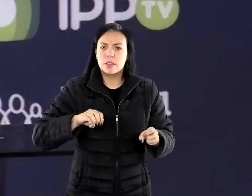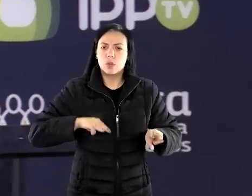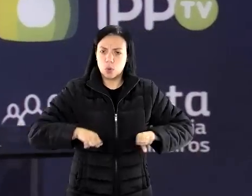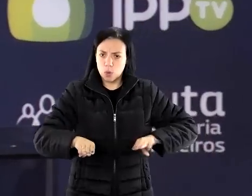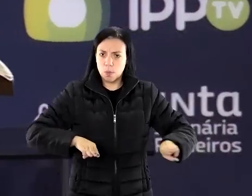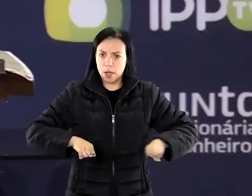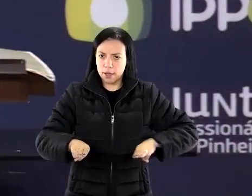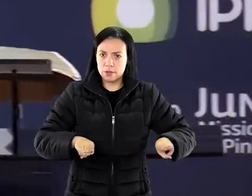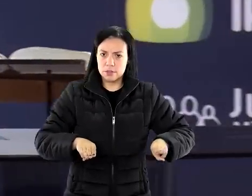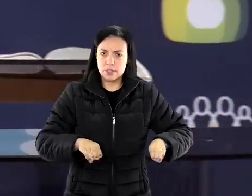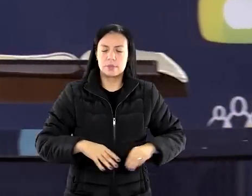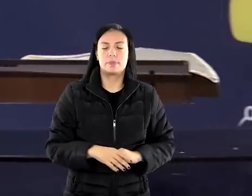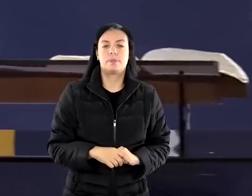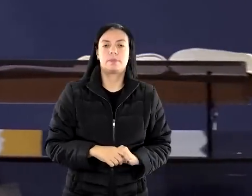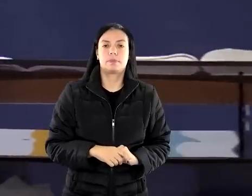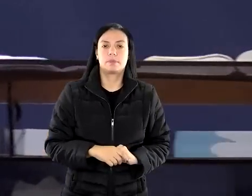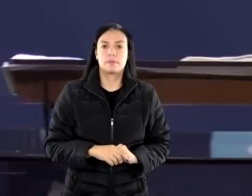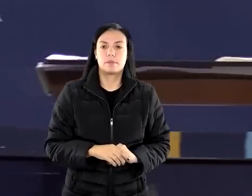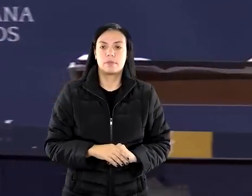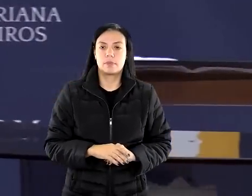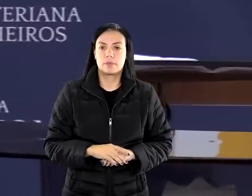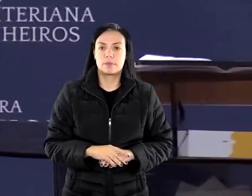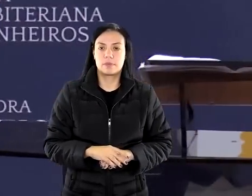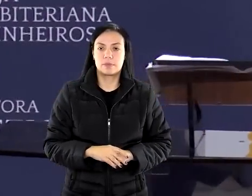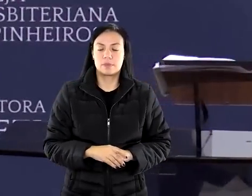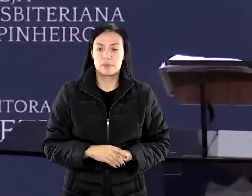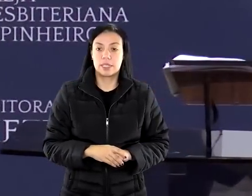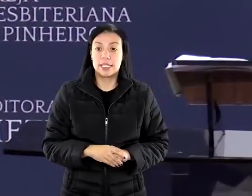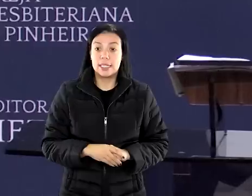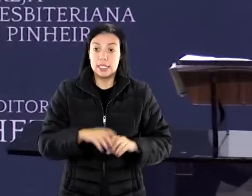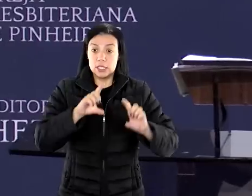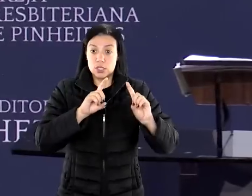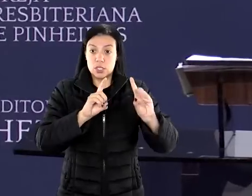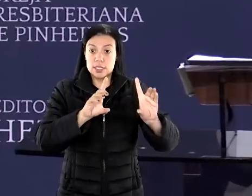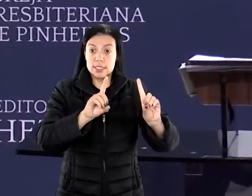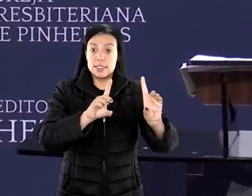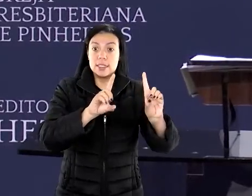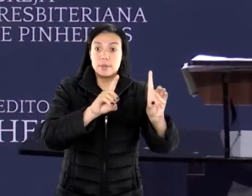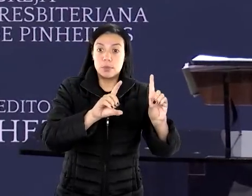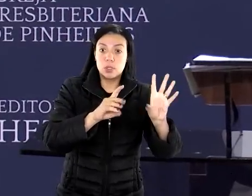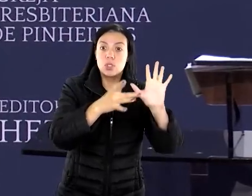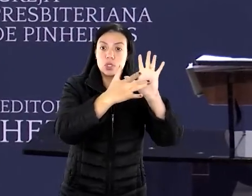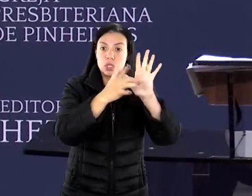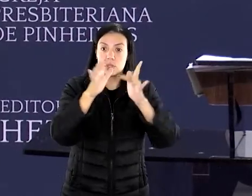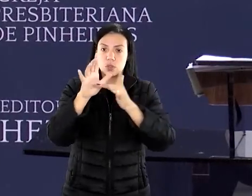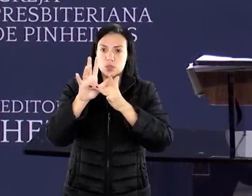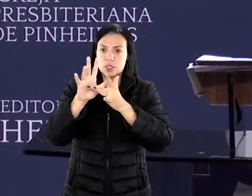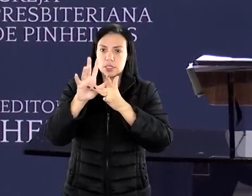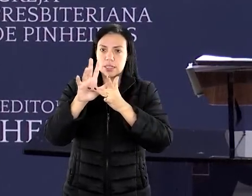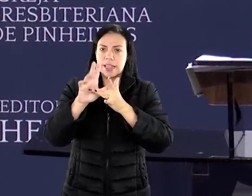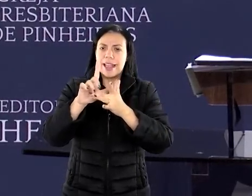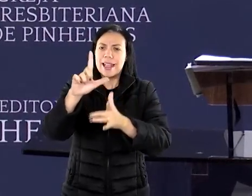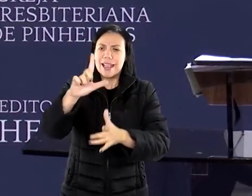Que ser um discípulo de Jesus é ter a revelação e saber quem é Jesus.